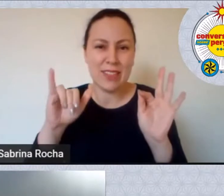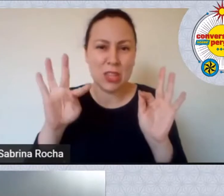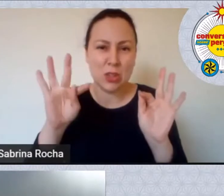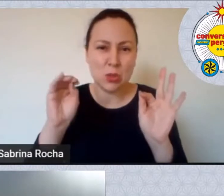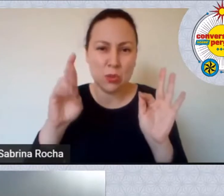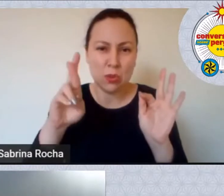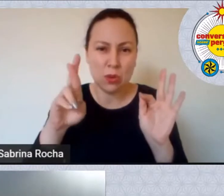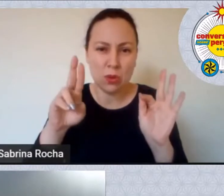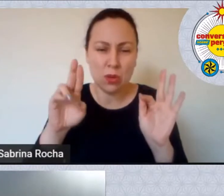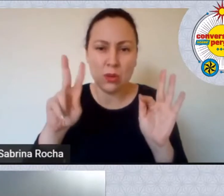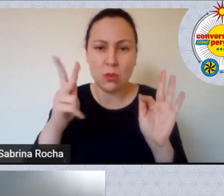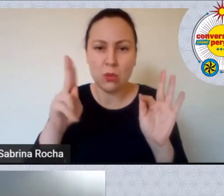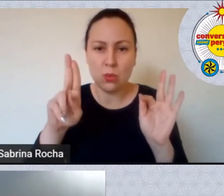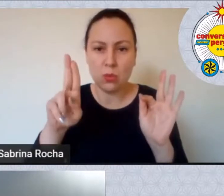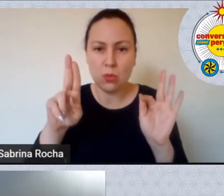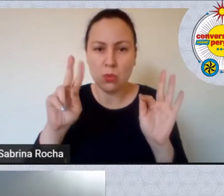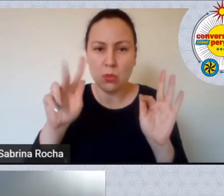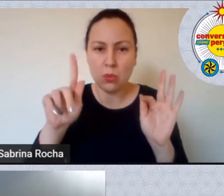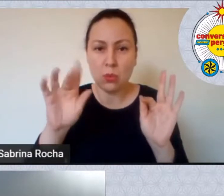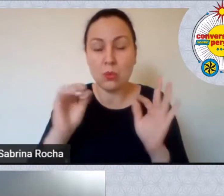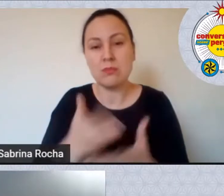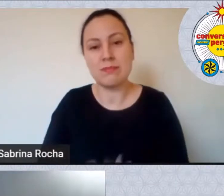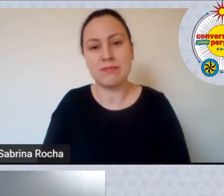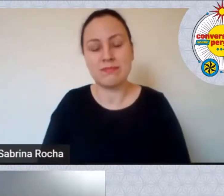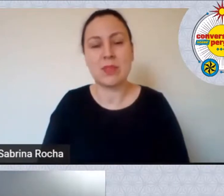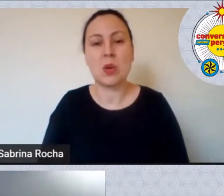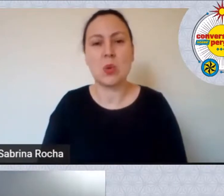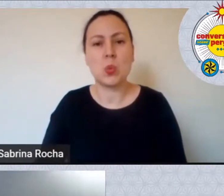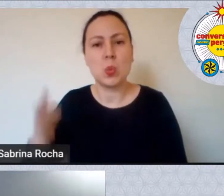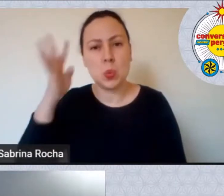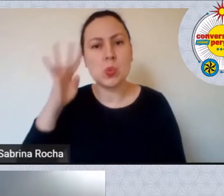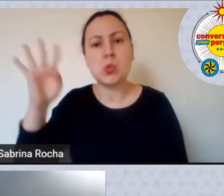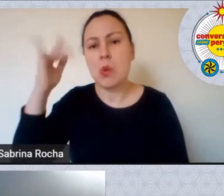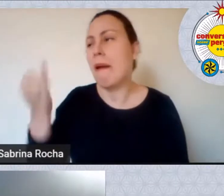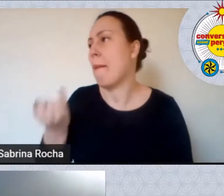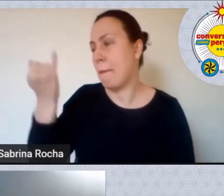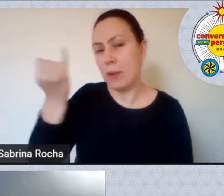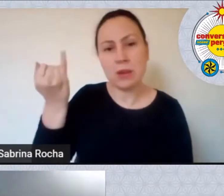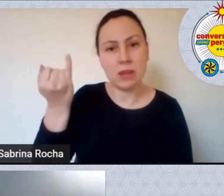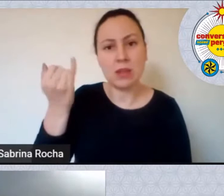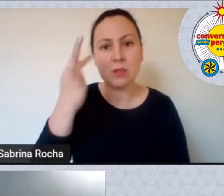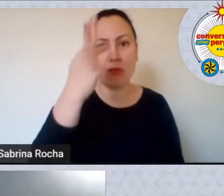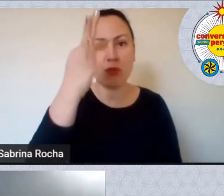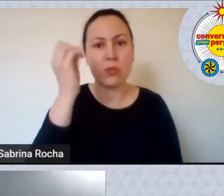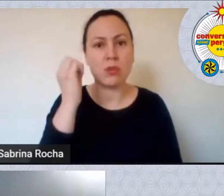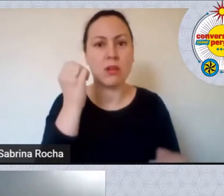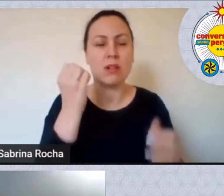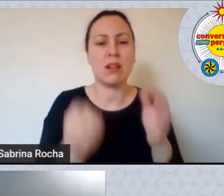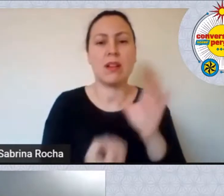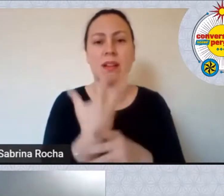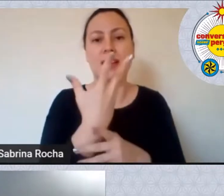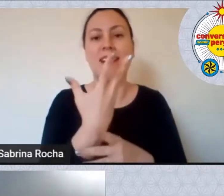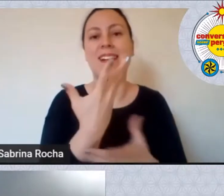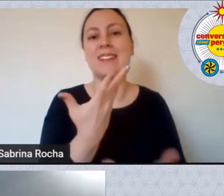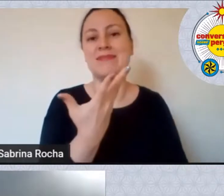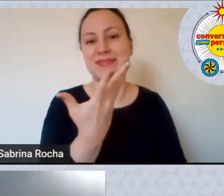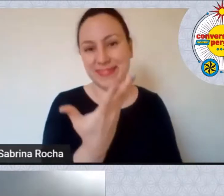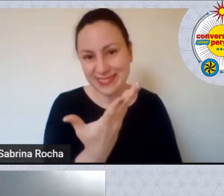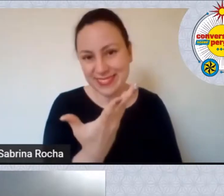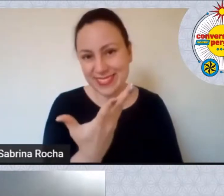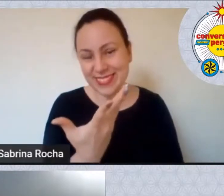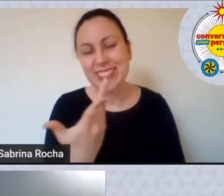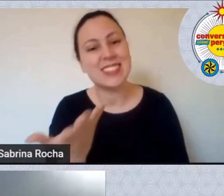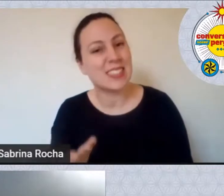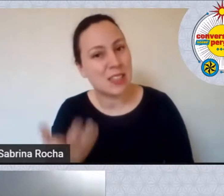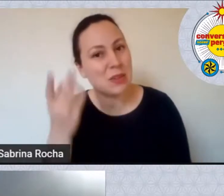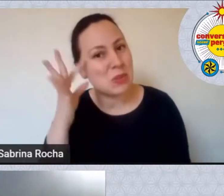que não há nada como sonho para criar o futuro. Então, nesse sentido, os nossos sonhos são muito bem-vindos, né, Dunker? Para que a gente não